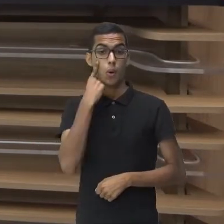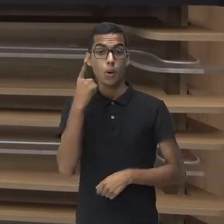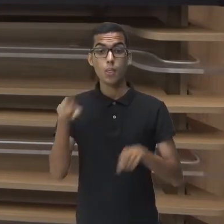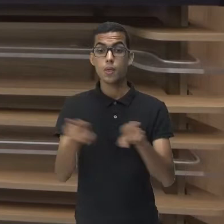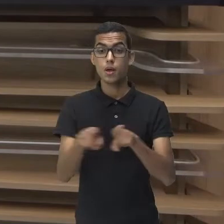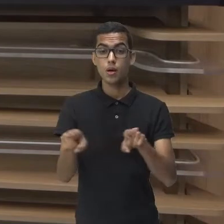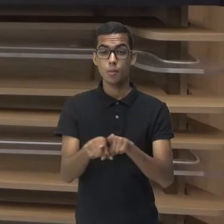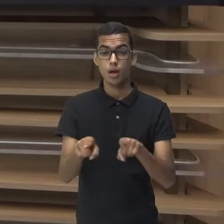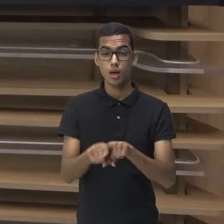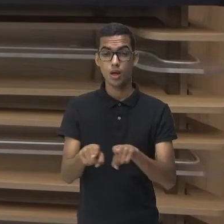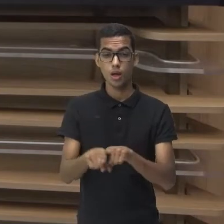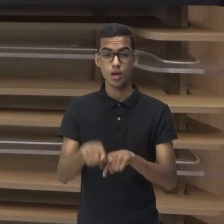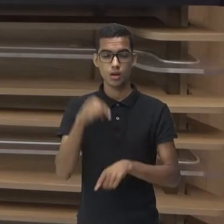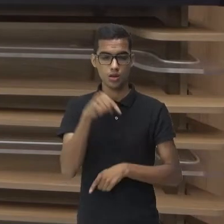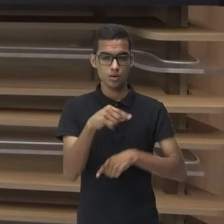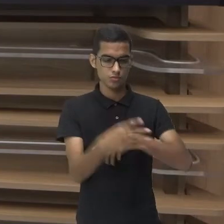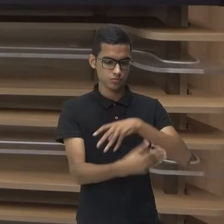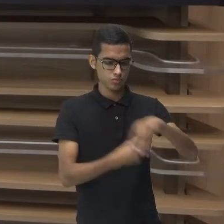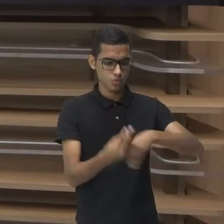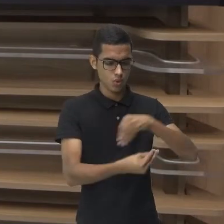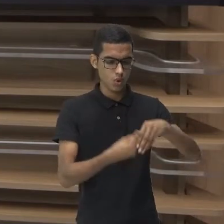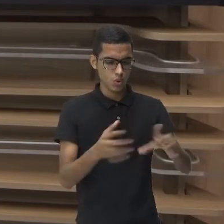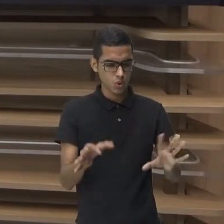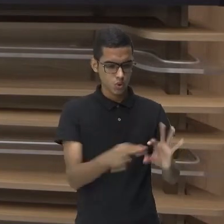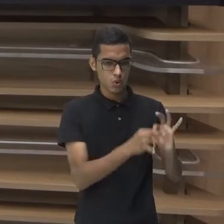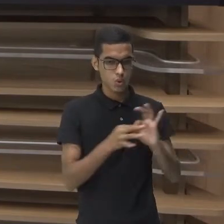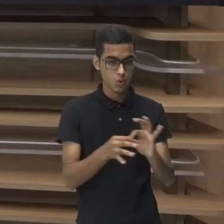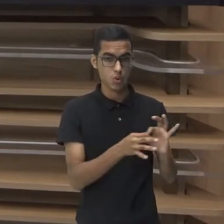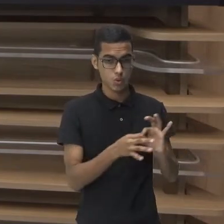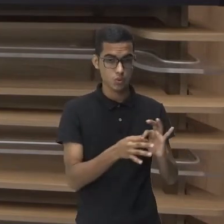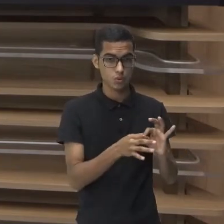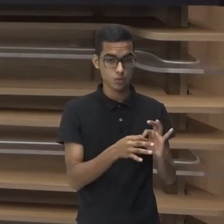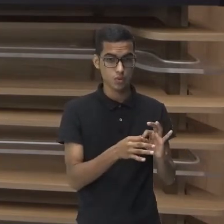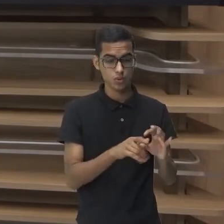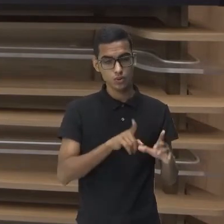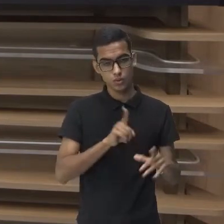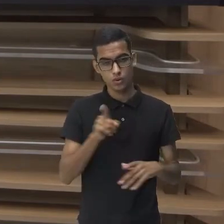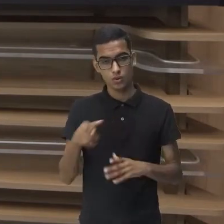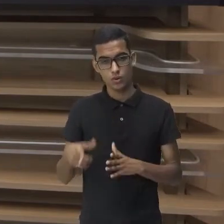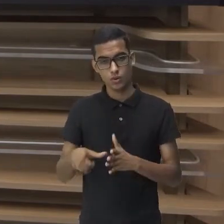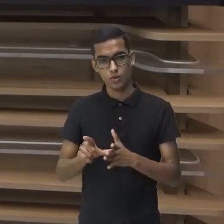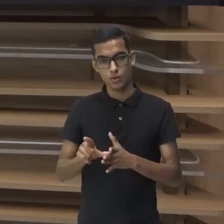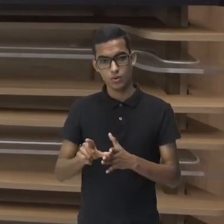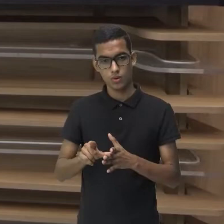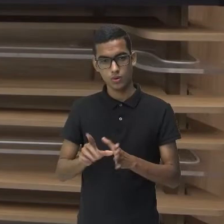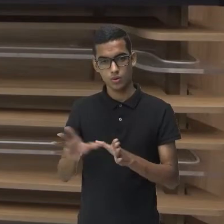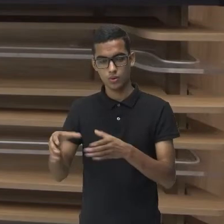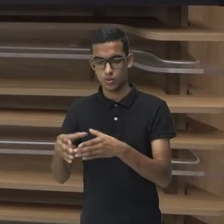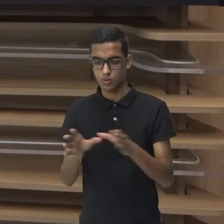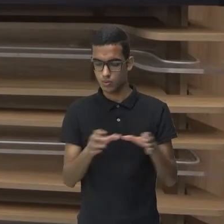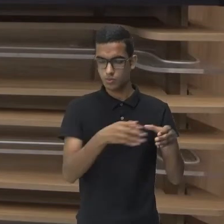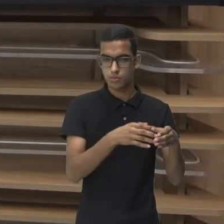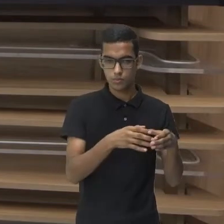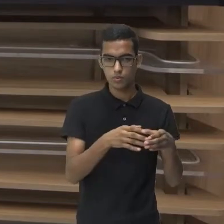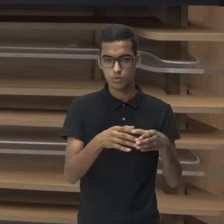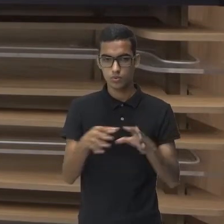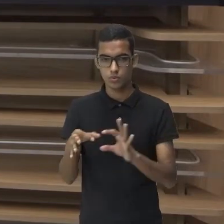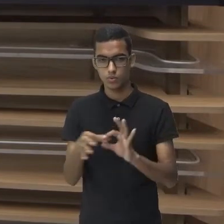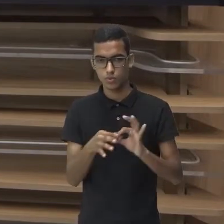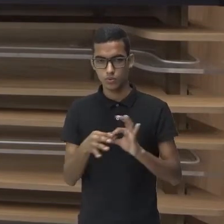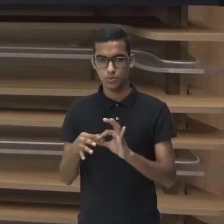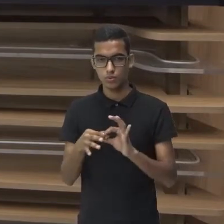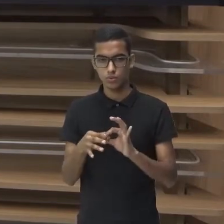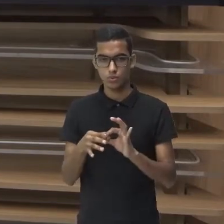burguesia, iria ali se juntar à burguesia girondina e apoiariam a retomada